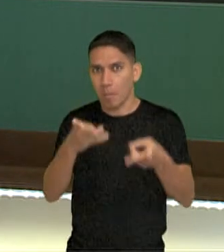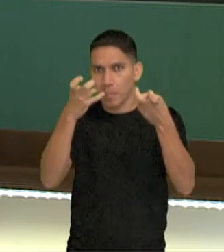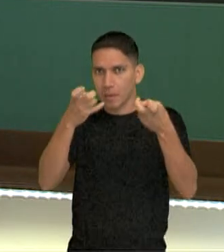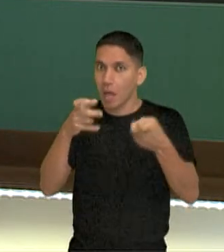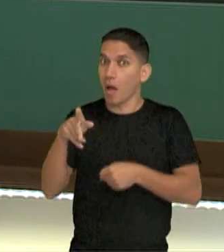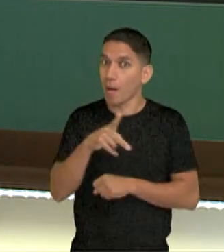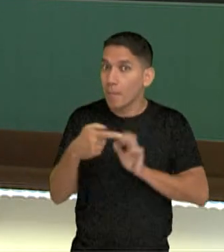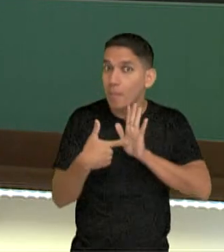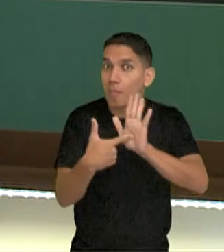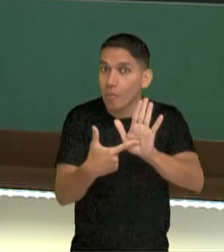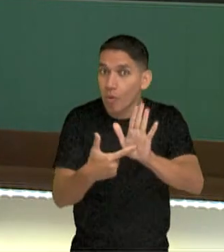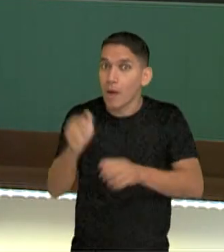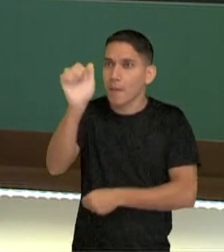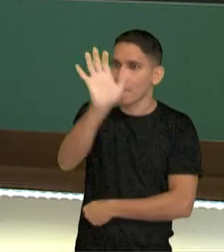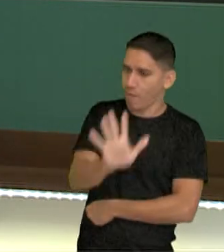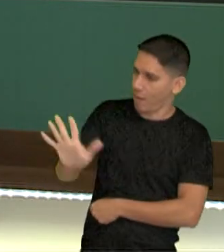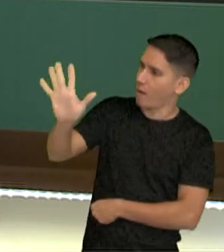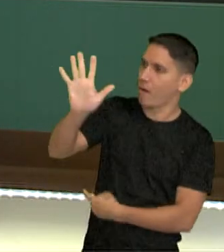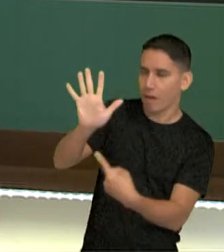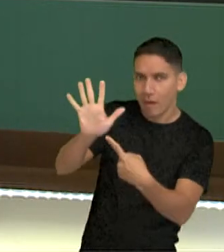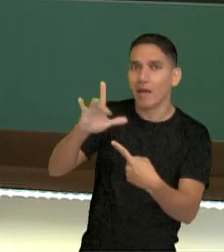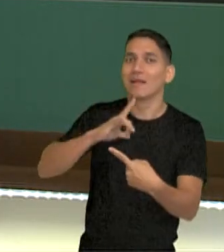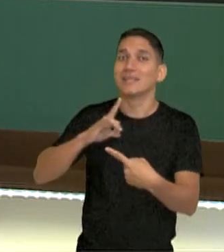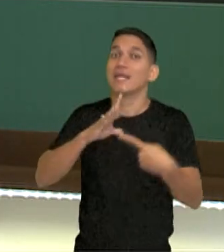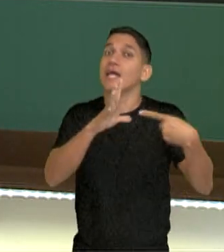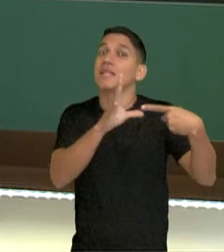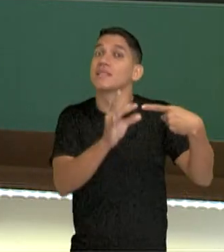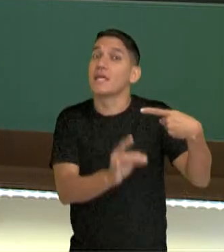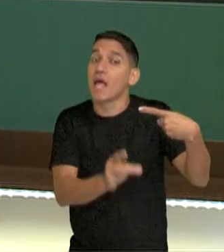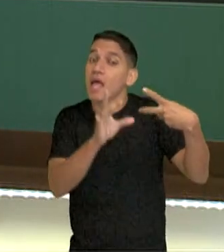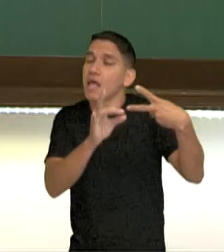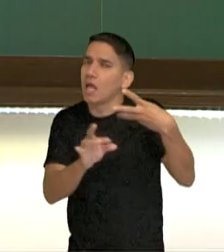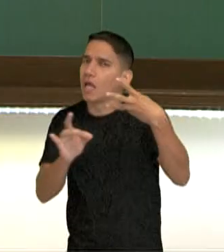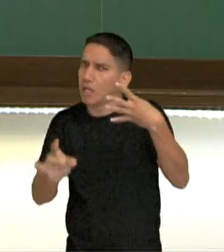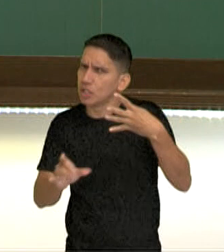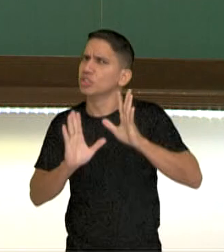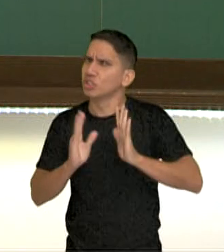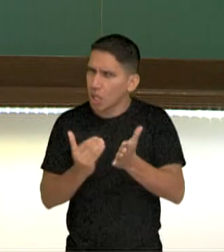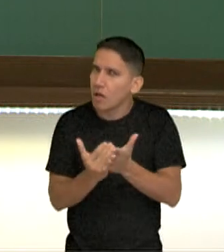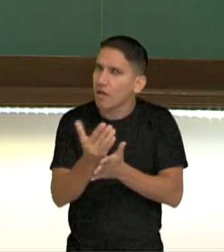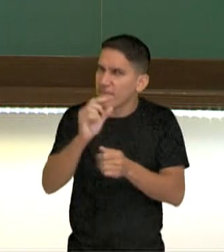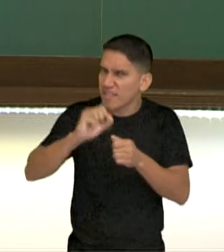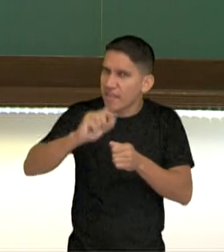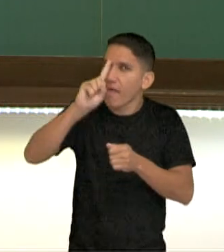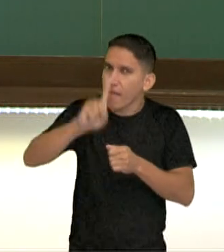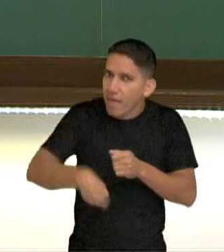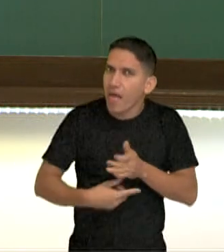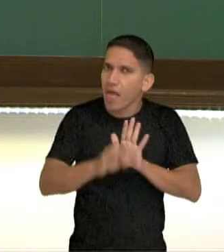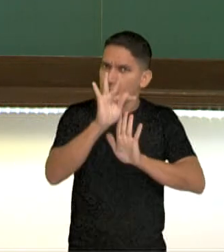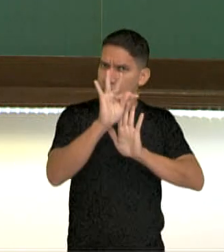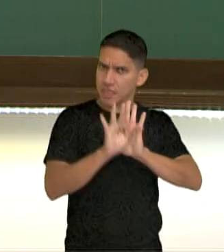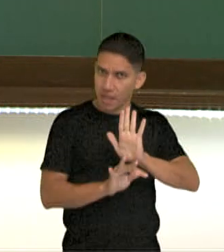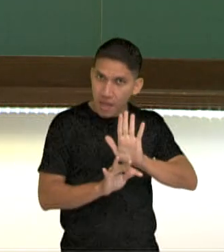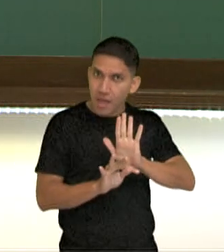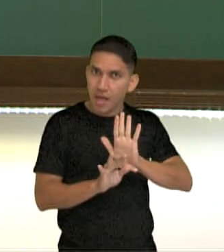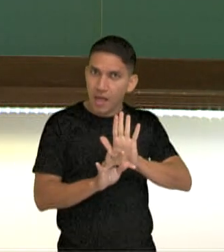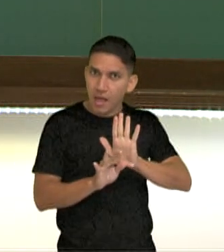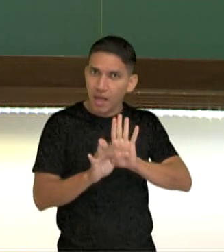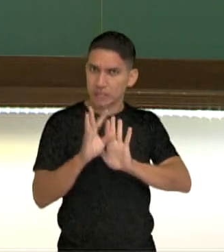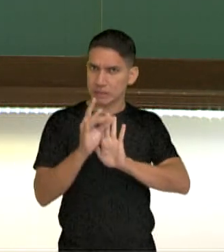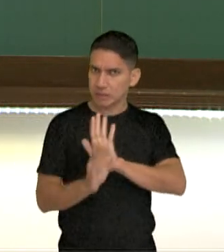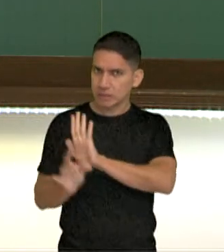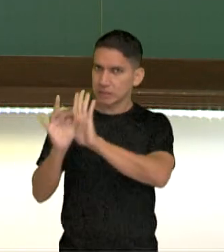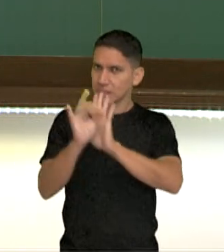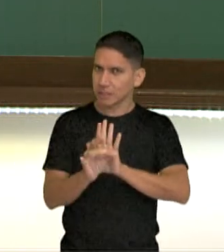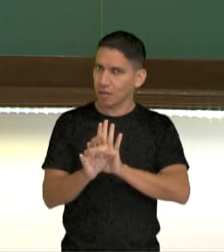teacher mostrou a imagem e fez algumas descrições. Será que eu já estava fazendo um descriptive text?